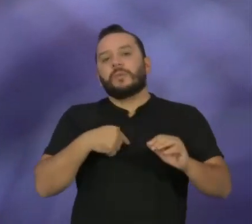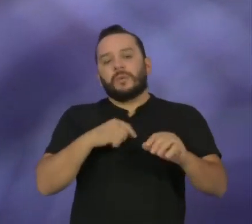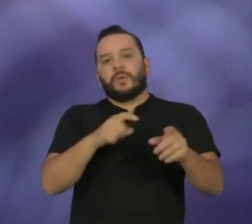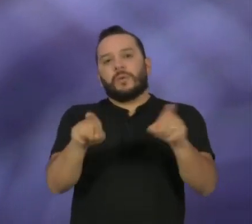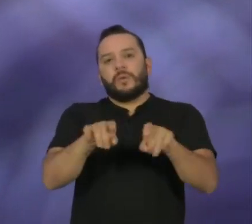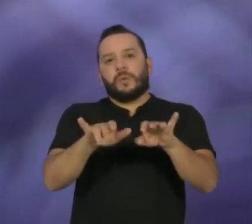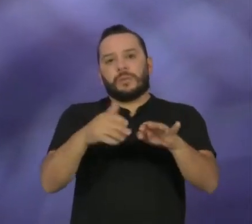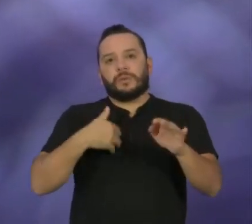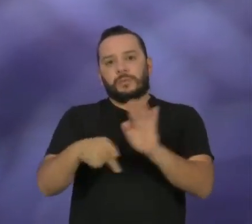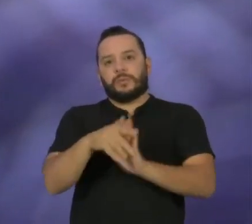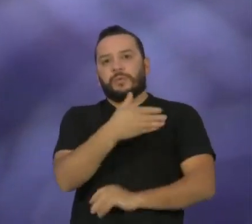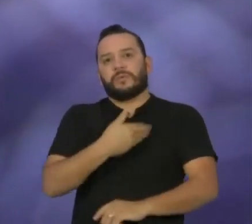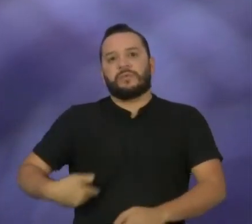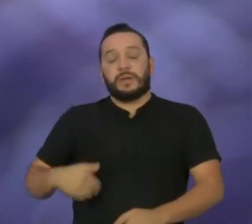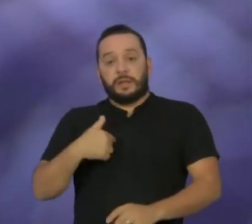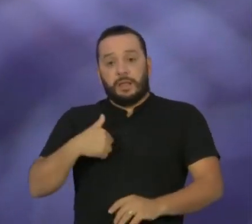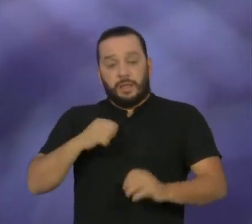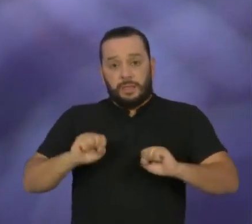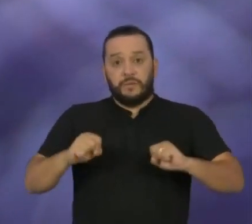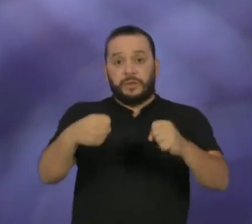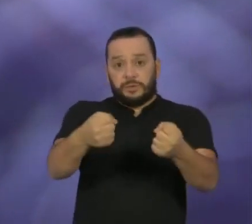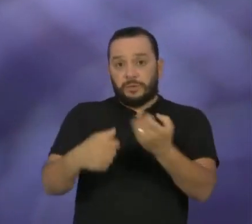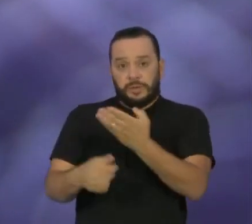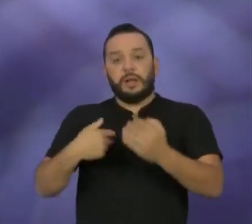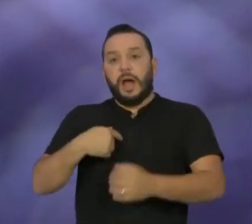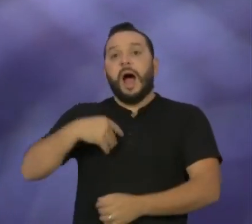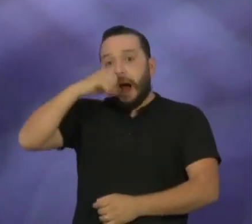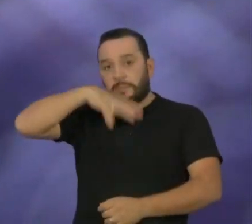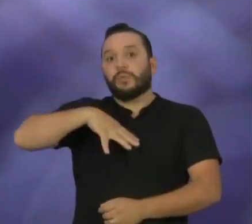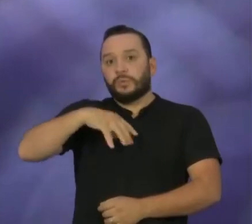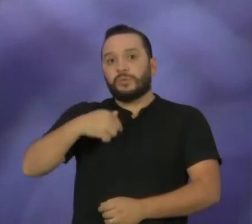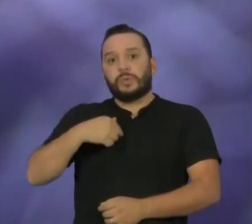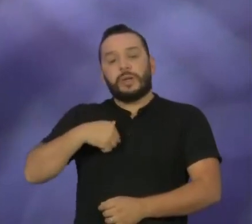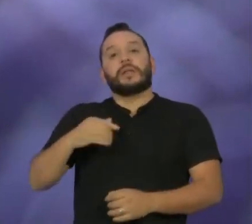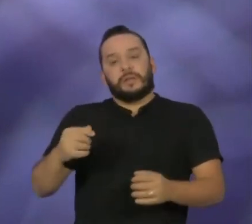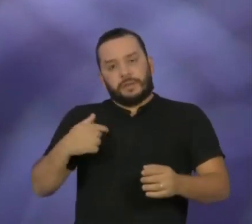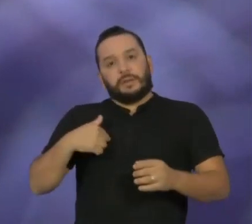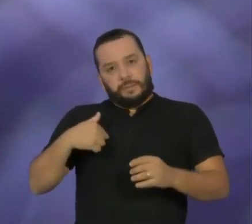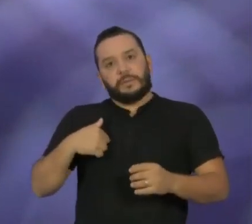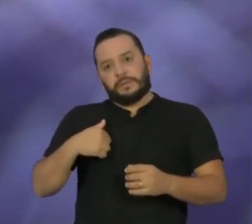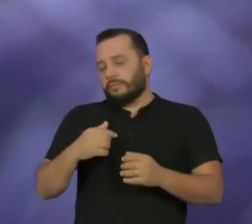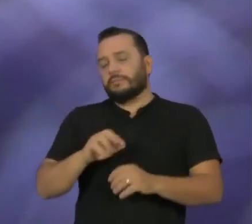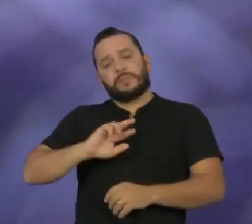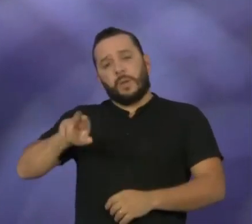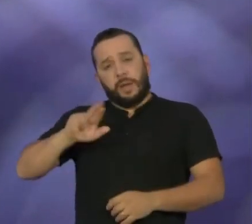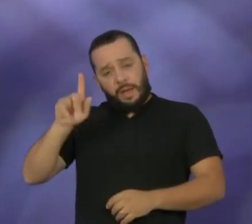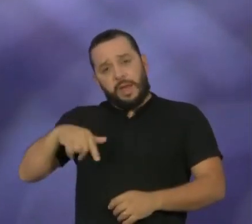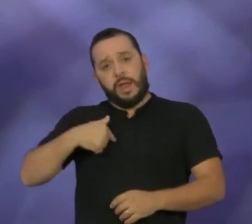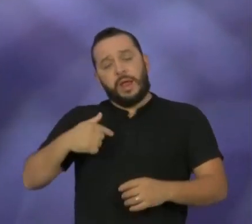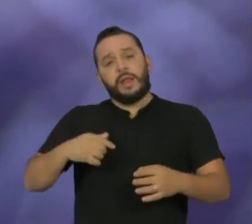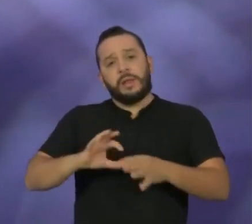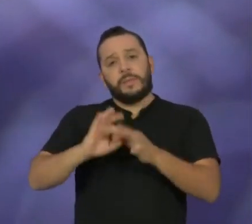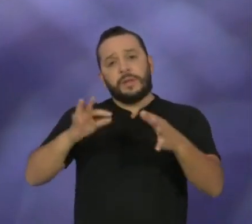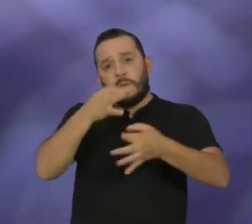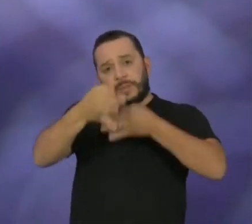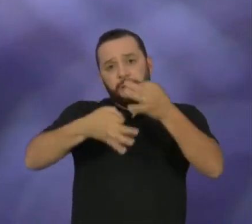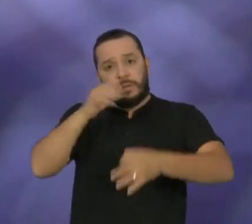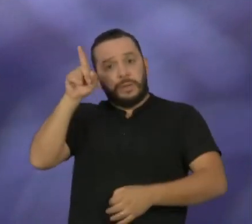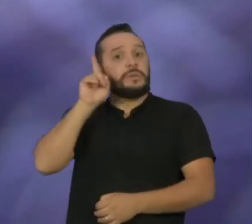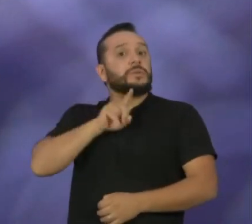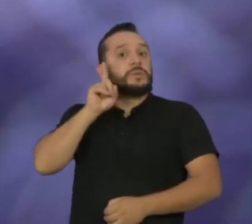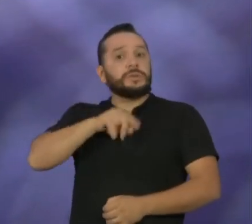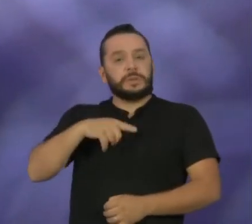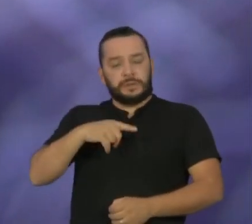Seus defensores dizem que ele mostrou o abuso de poder e defendeu a liberdade de expressão. Nos Estados Unidos, ele pode receber uma pena de